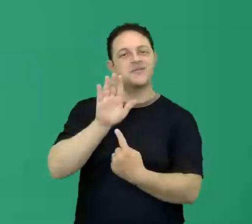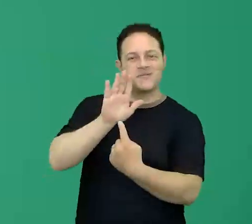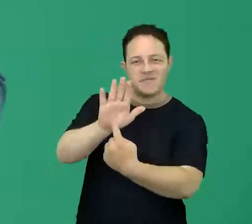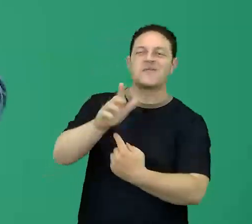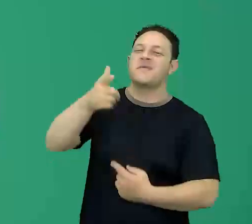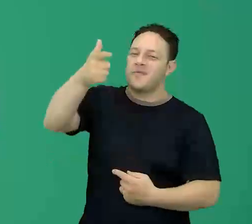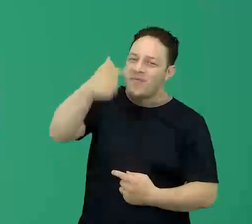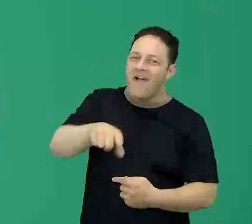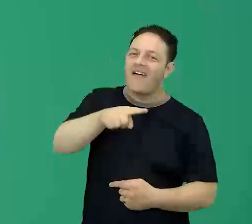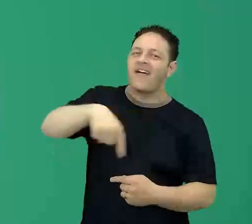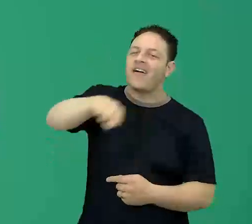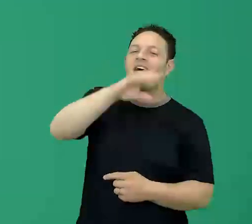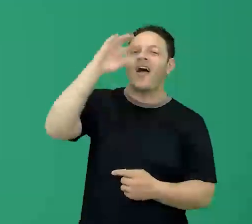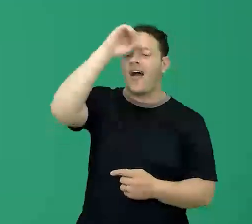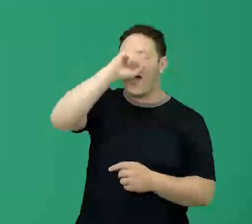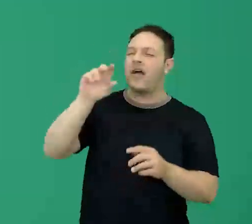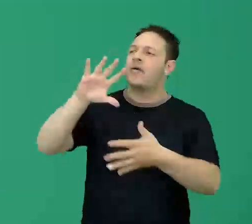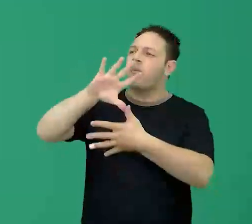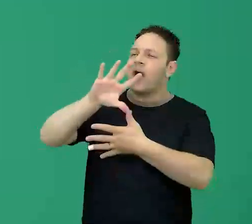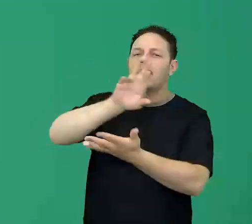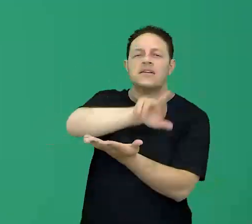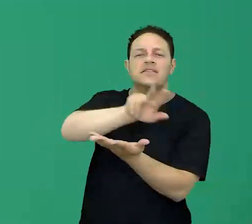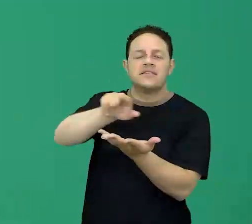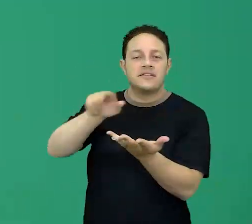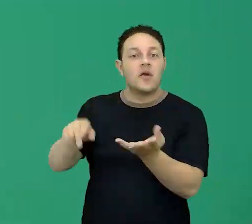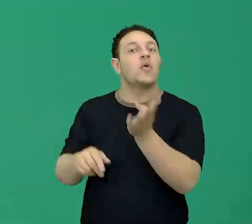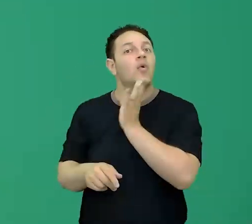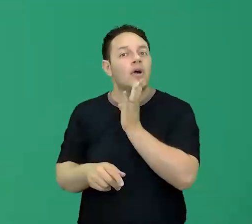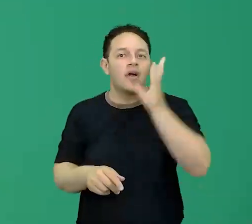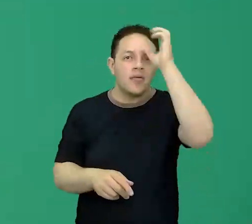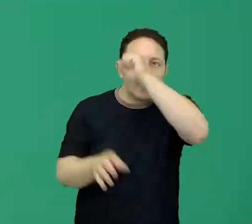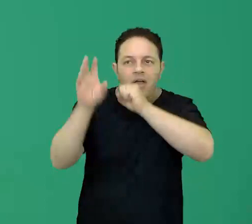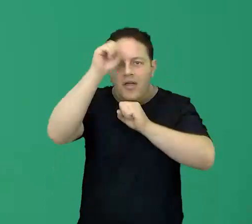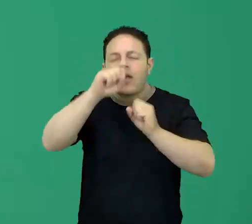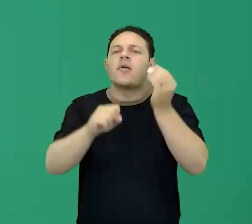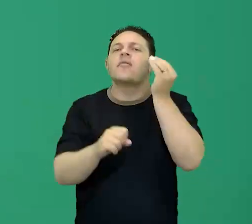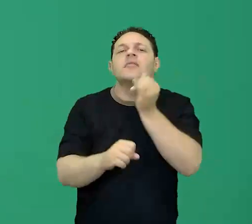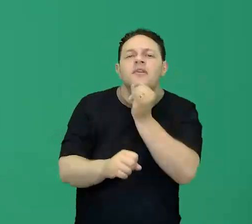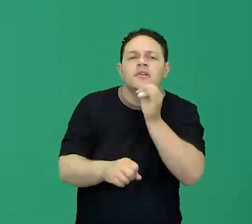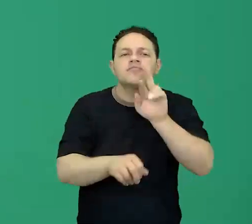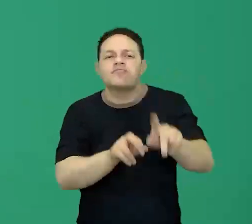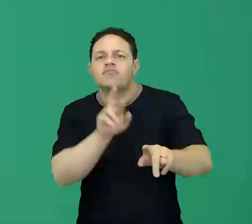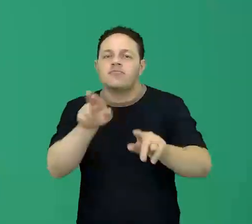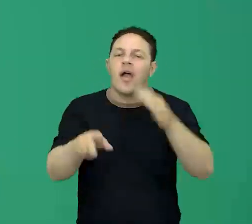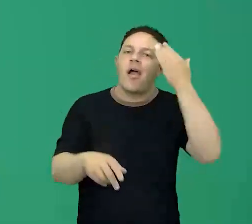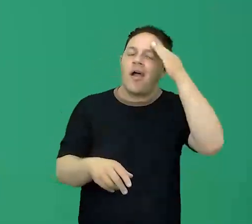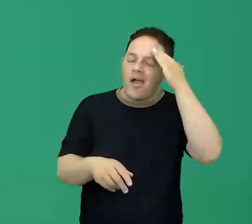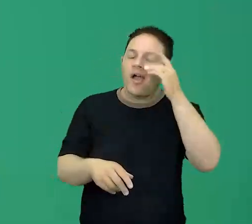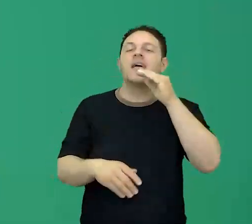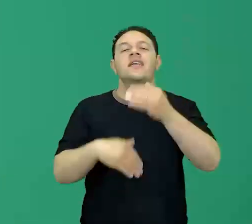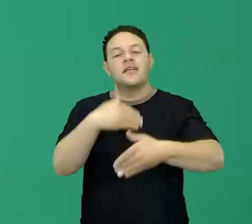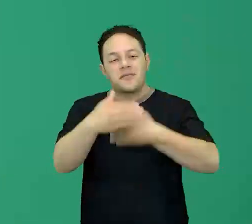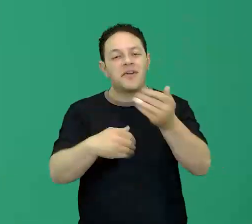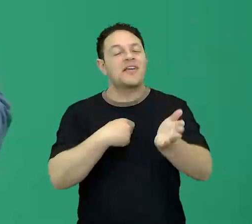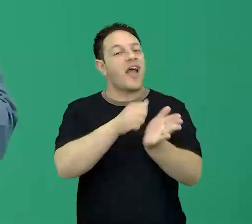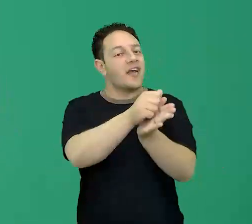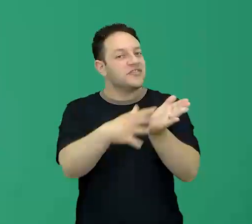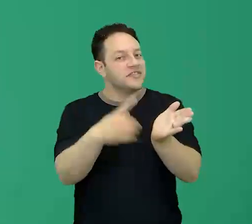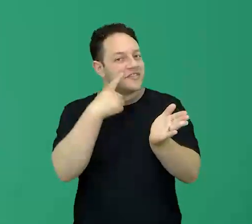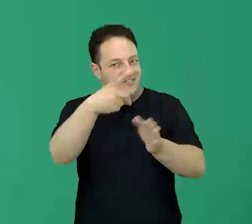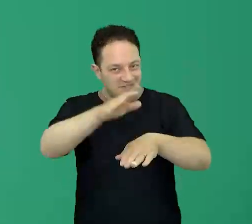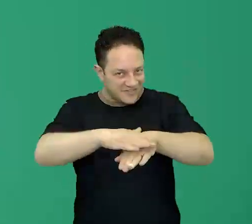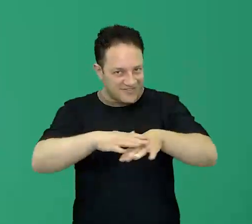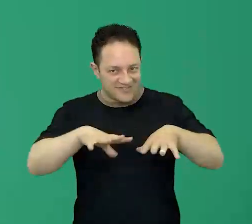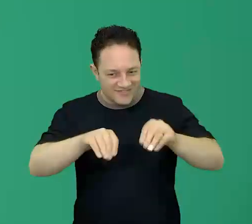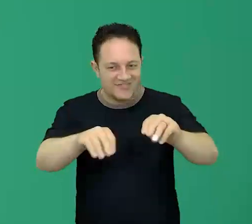mostrando um pouquinho mais a respeito desses mapas para vocês. Vou continuar os exemplos e depois eu vou fazer aí uma tarefa de